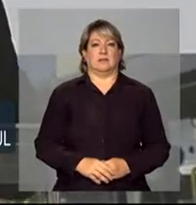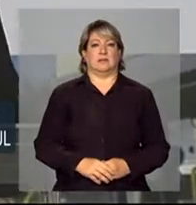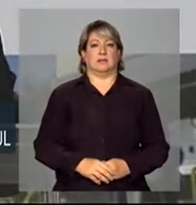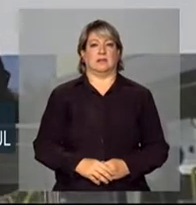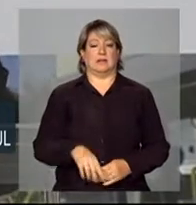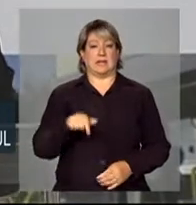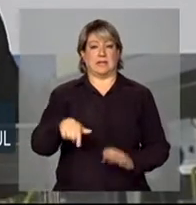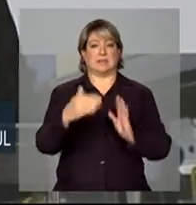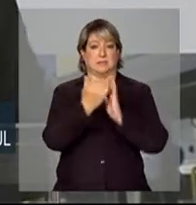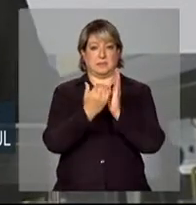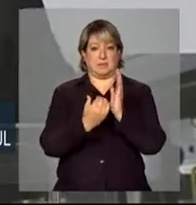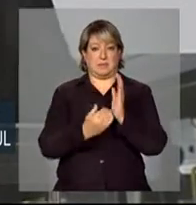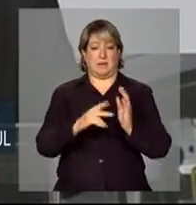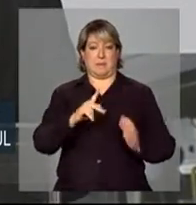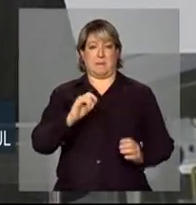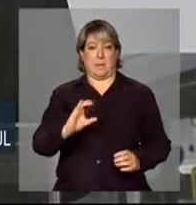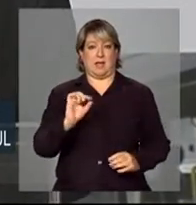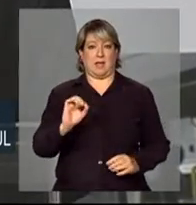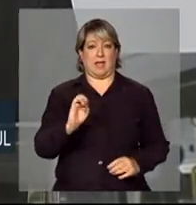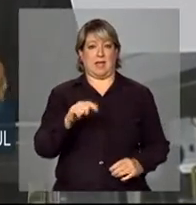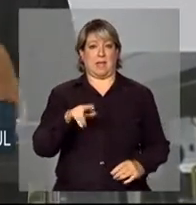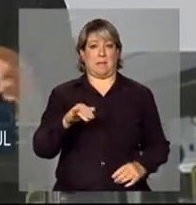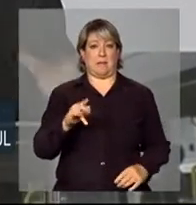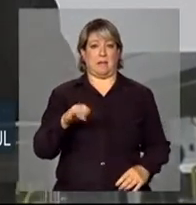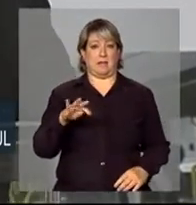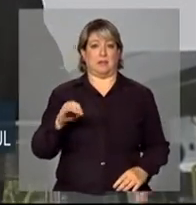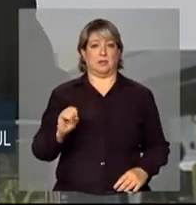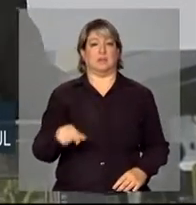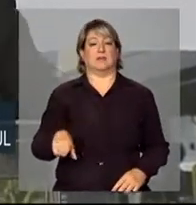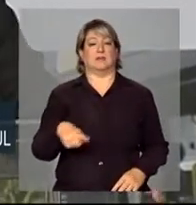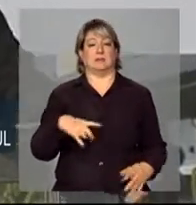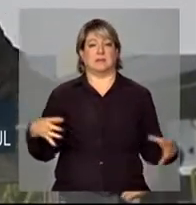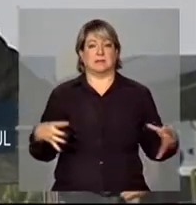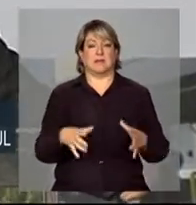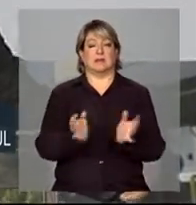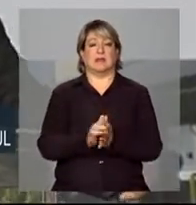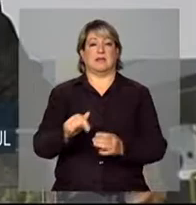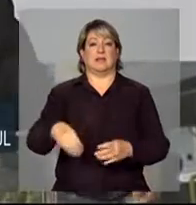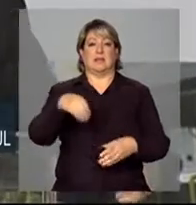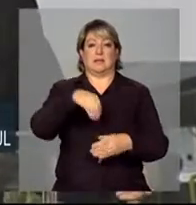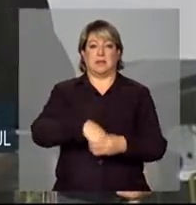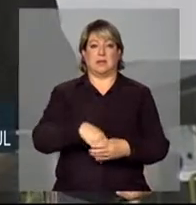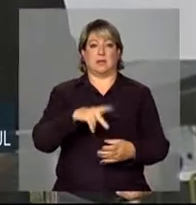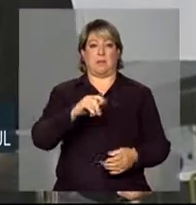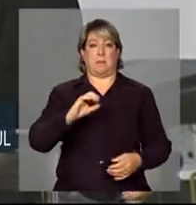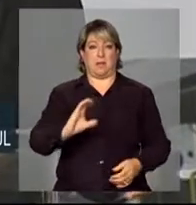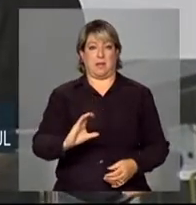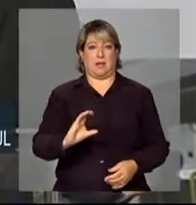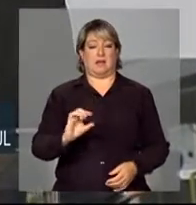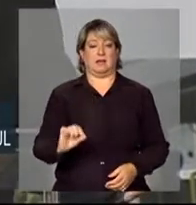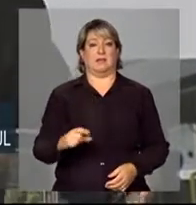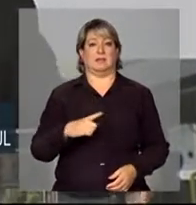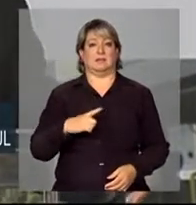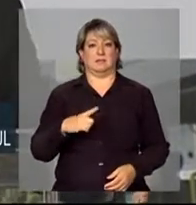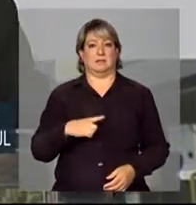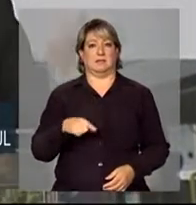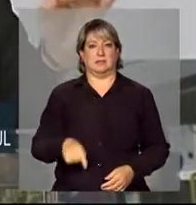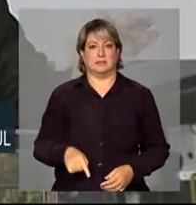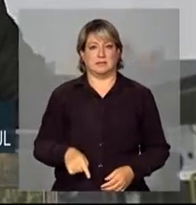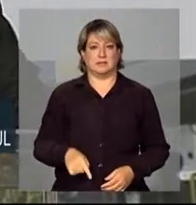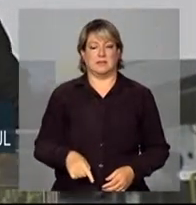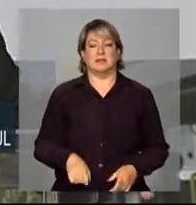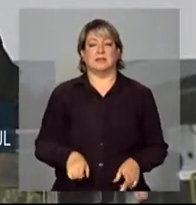Esse programa, o PAC Equipamentos, ele se insere dentro do programa de aceleração do crescimento